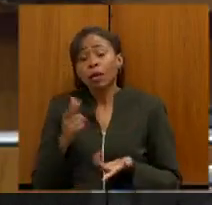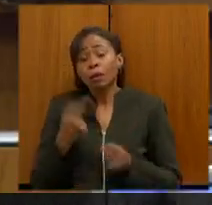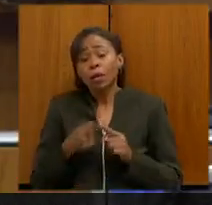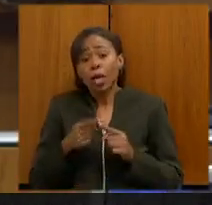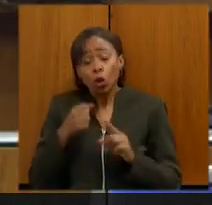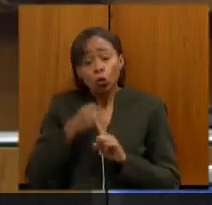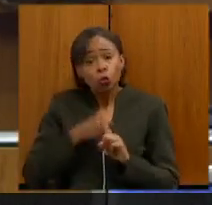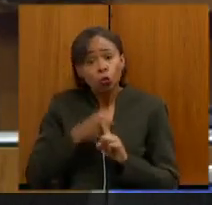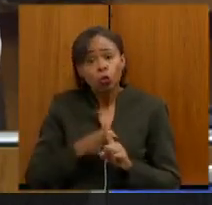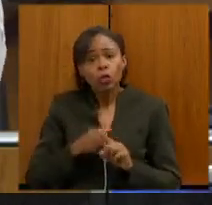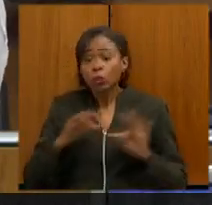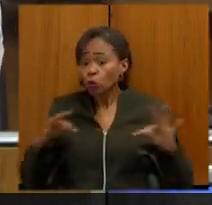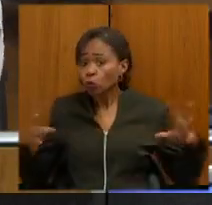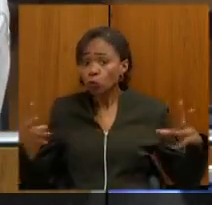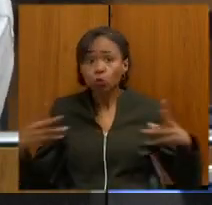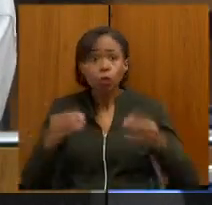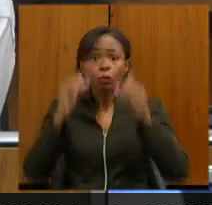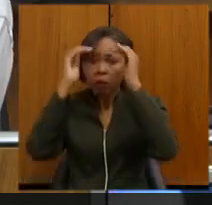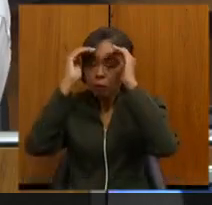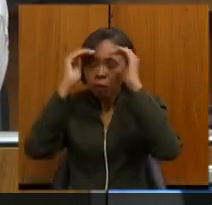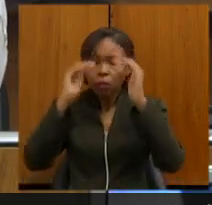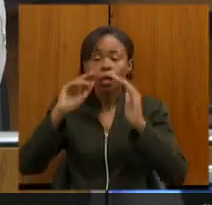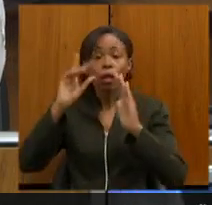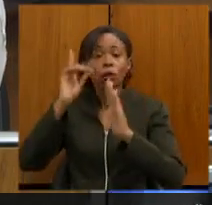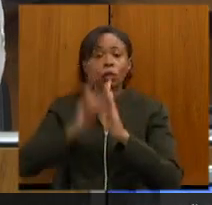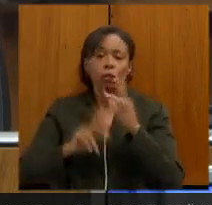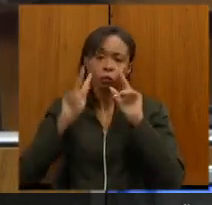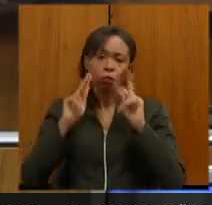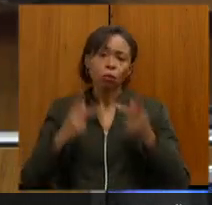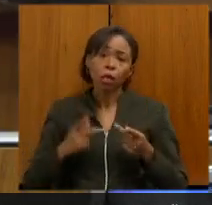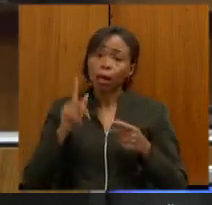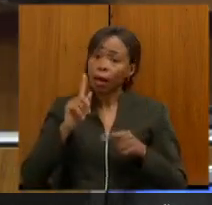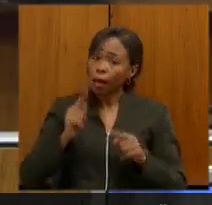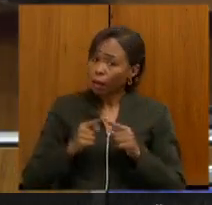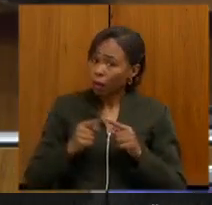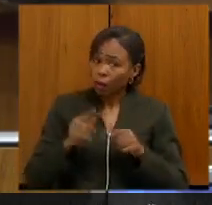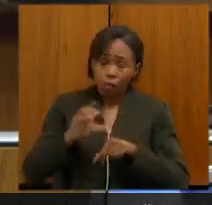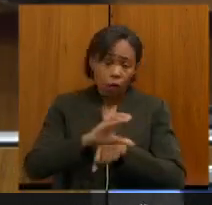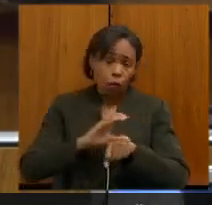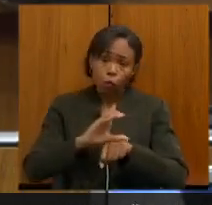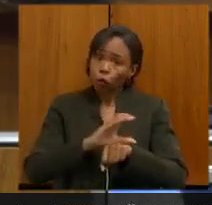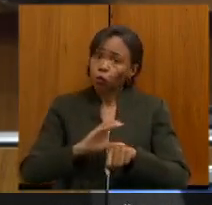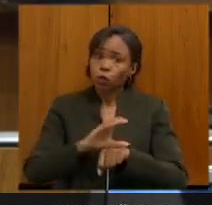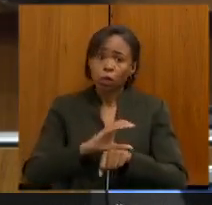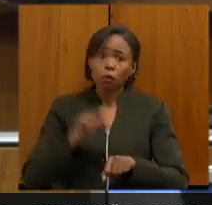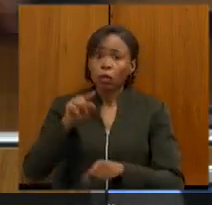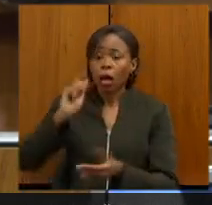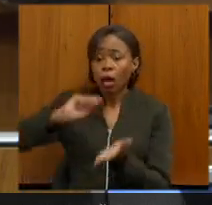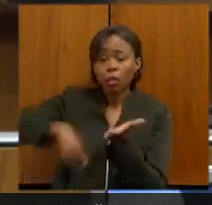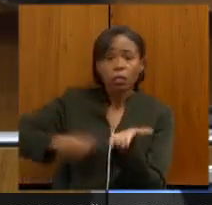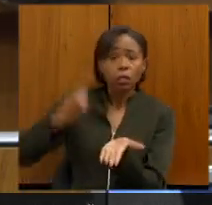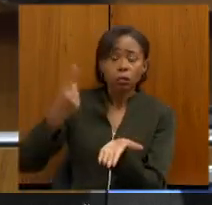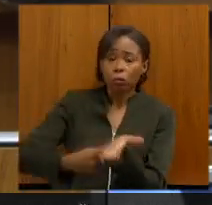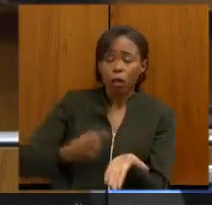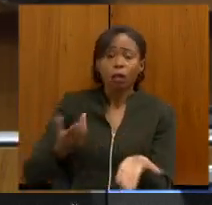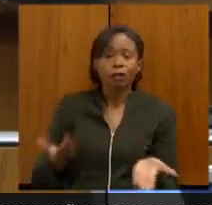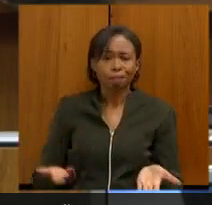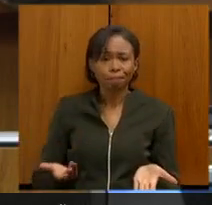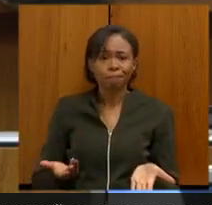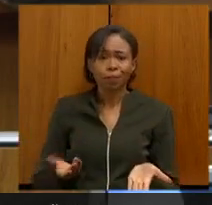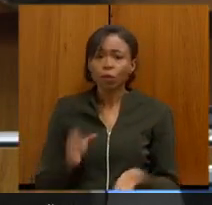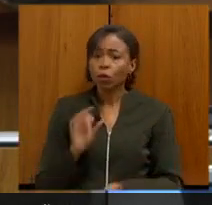Todo mundo tem comprei o direito mas ele faz parte da Constituição se assina tratada na tão Não é só para